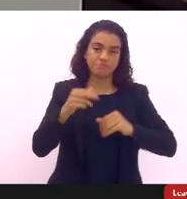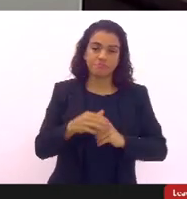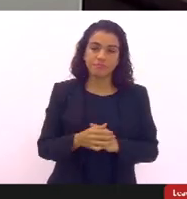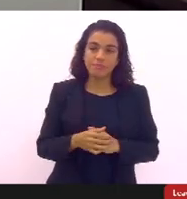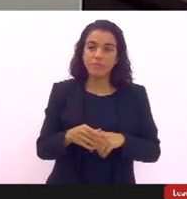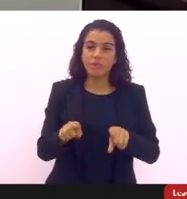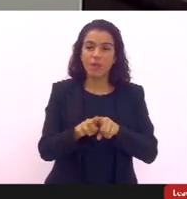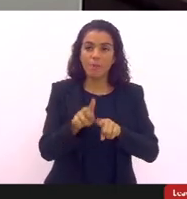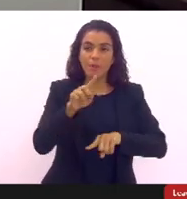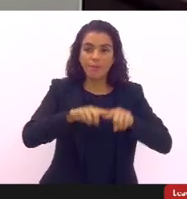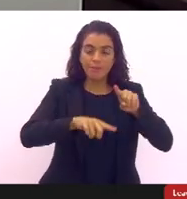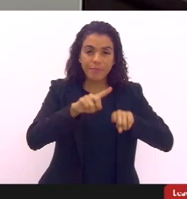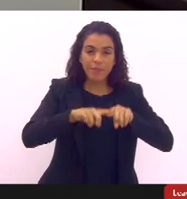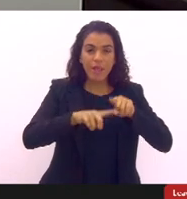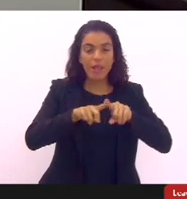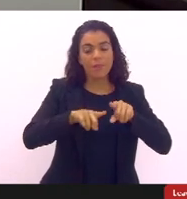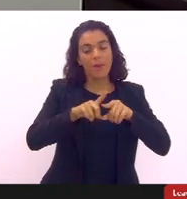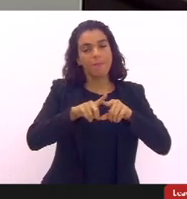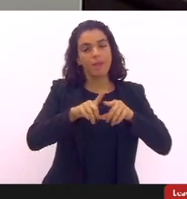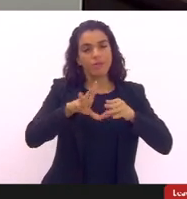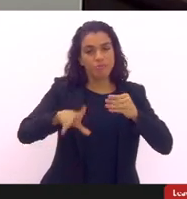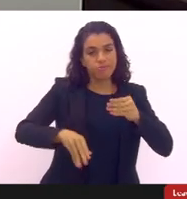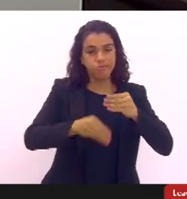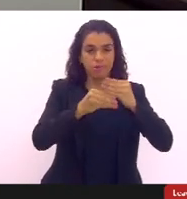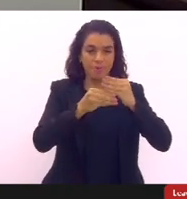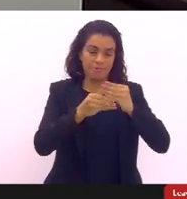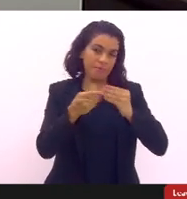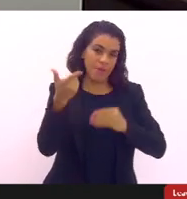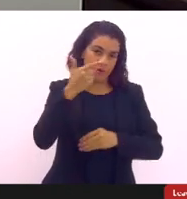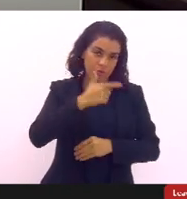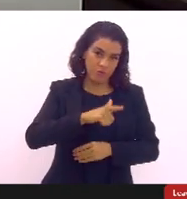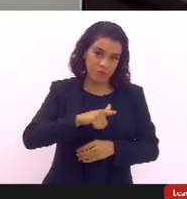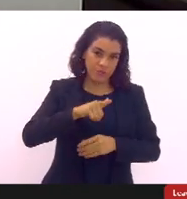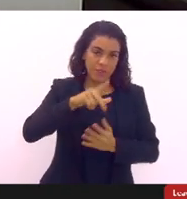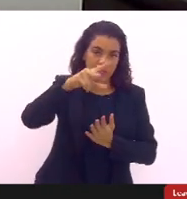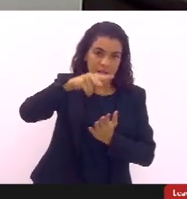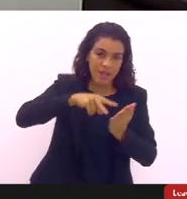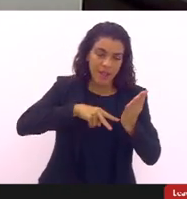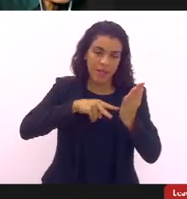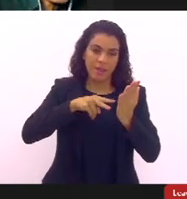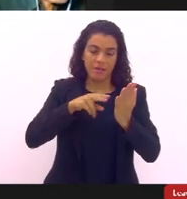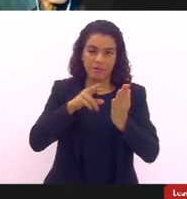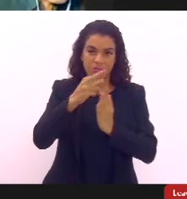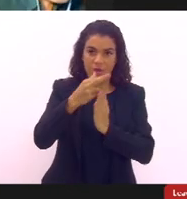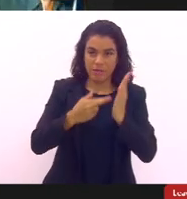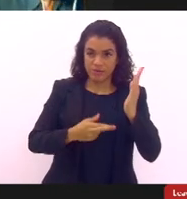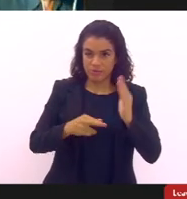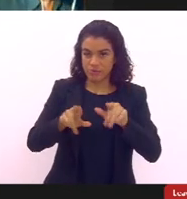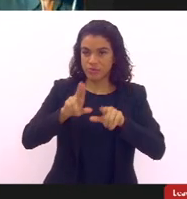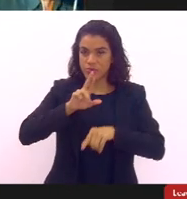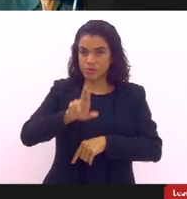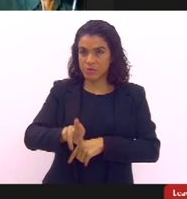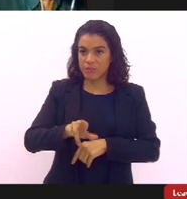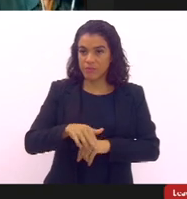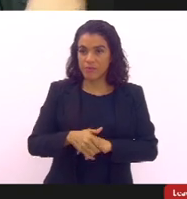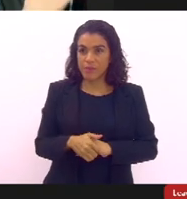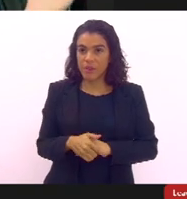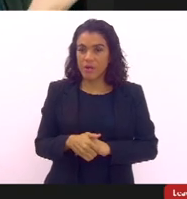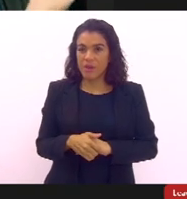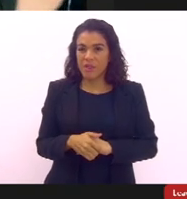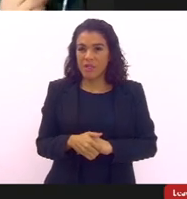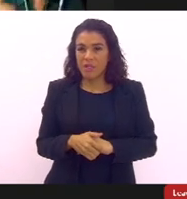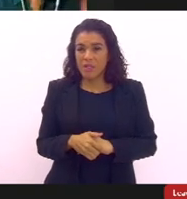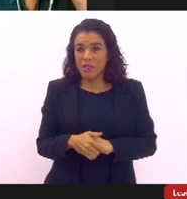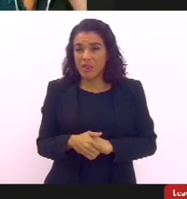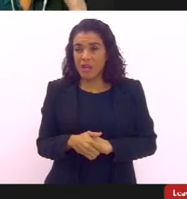dos equipamentos complementares para fazer a leitura do resultado do exame. Tá Ah, bem? sim. Por favor,